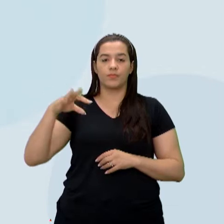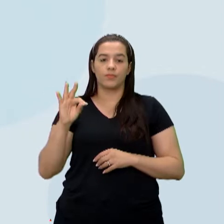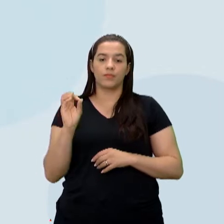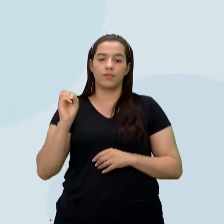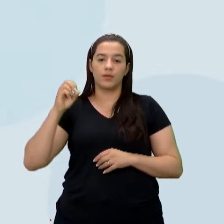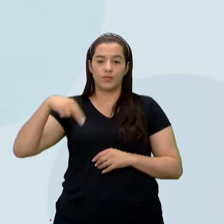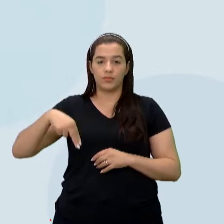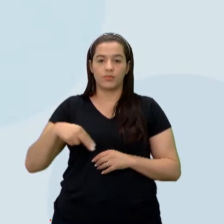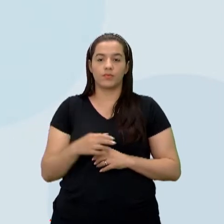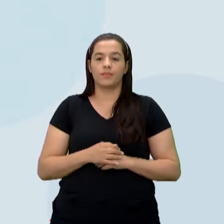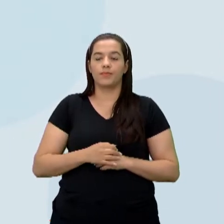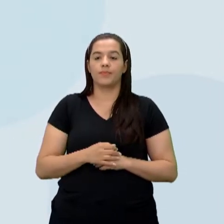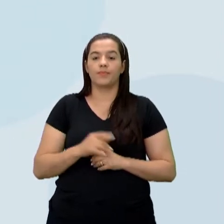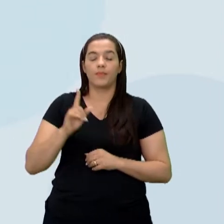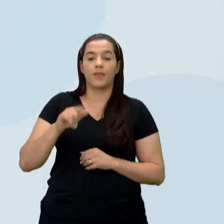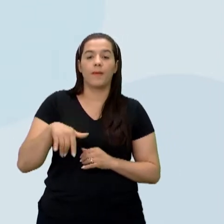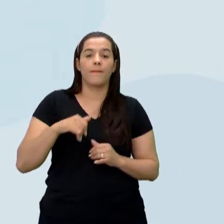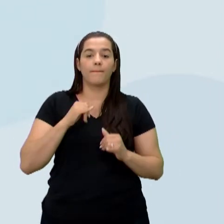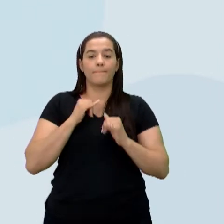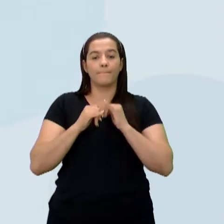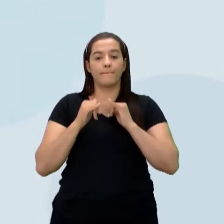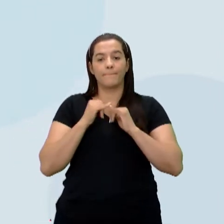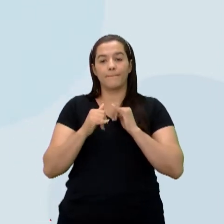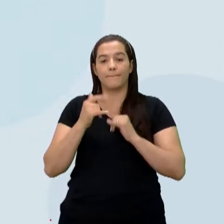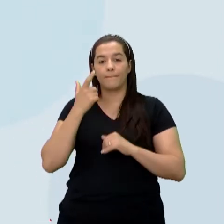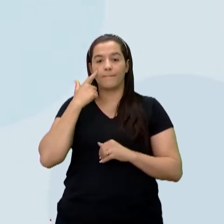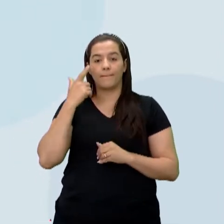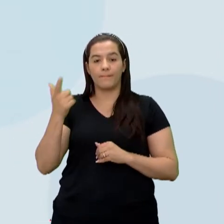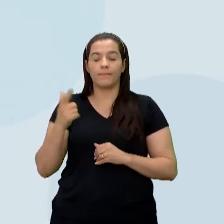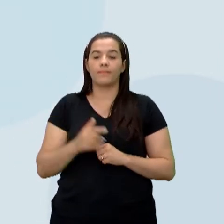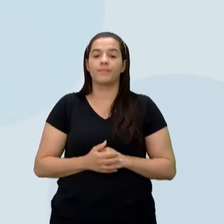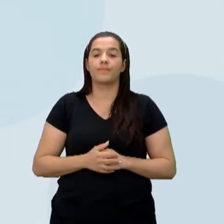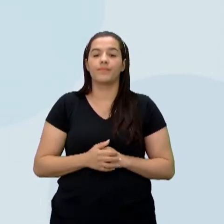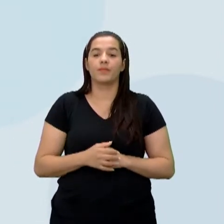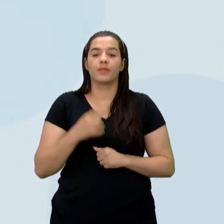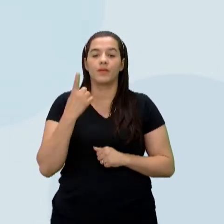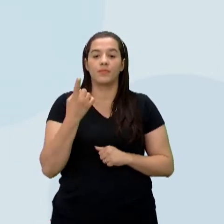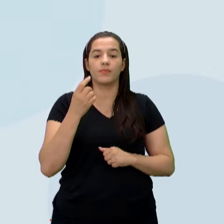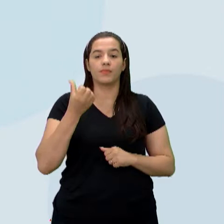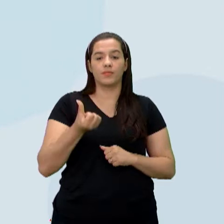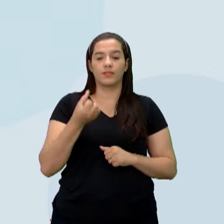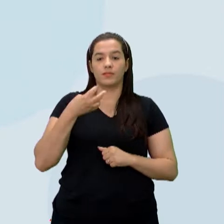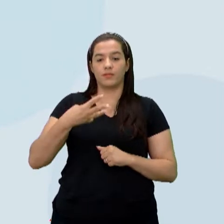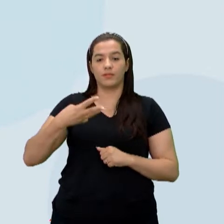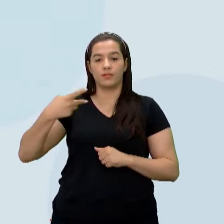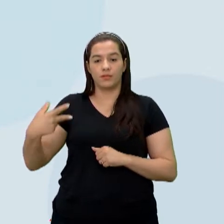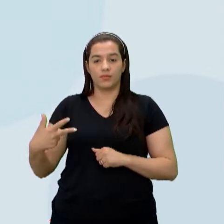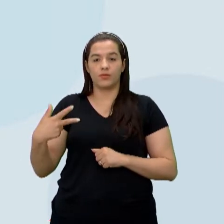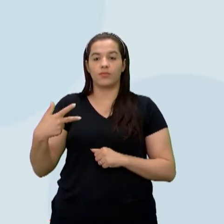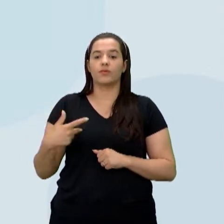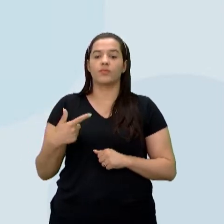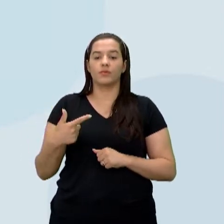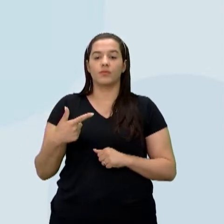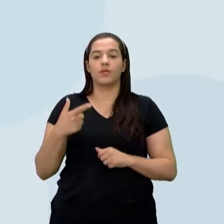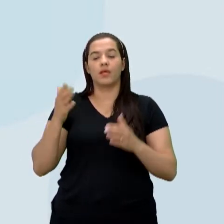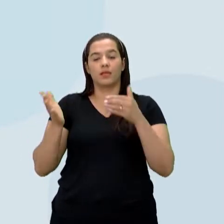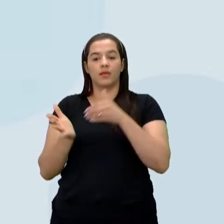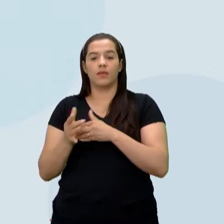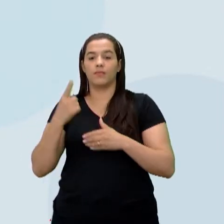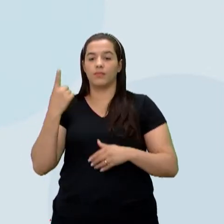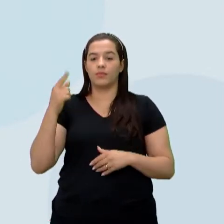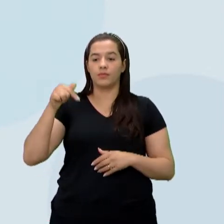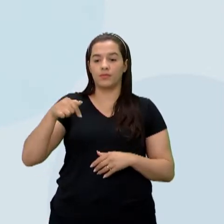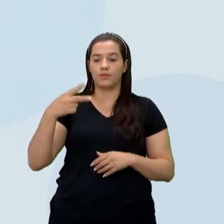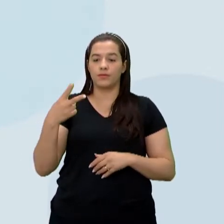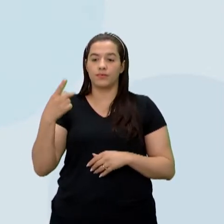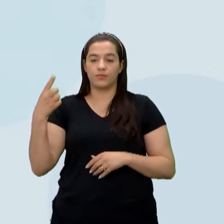Leeuwenhoek. Olha, parece Leeuwenhoek, ok? 1632 a 1723. Trabalhava